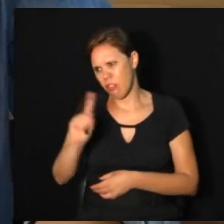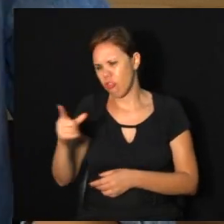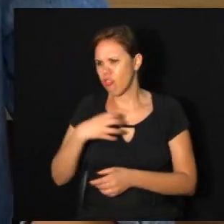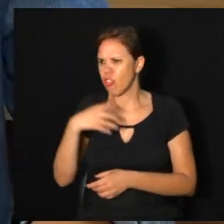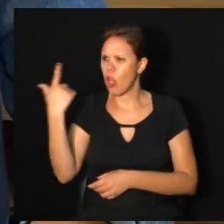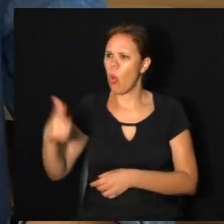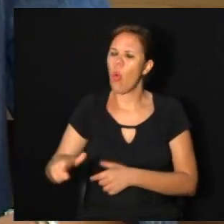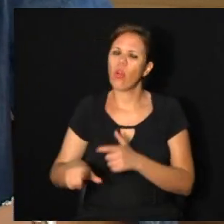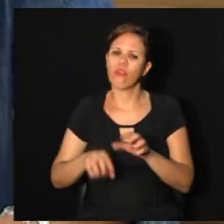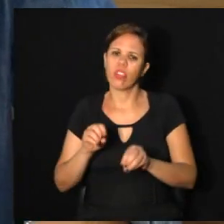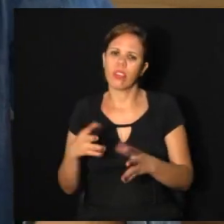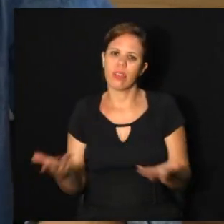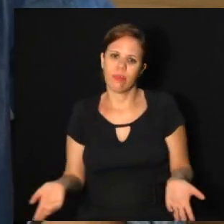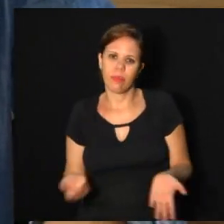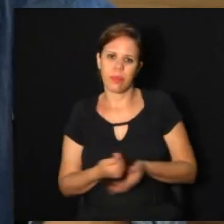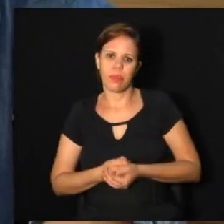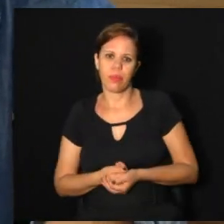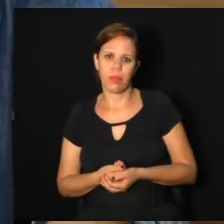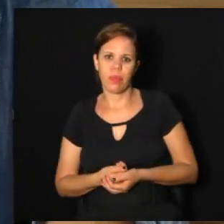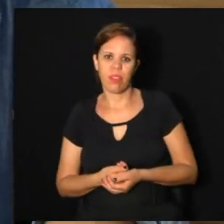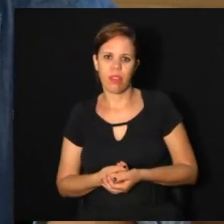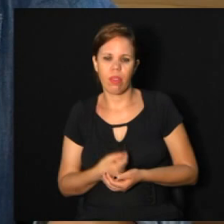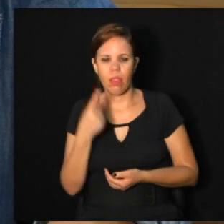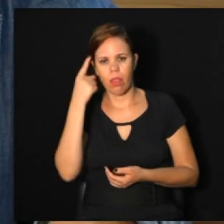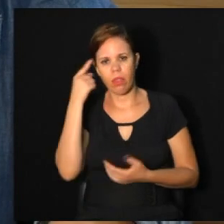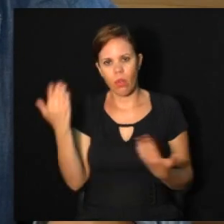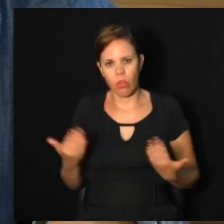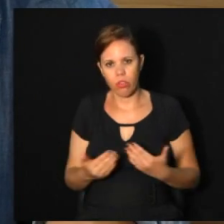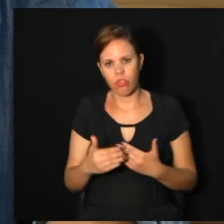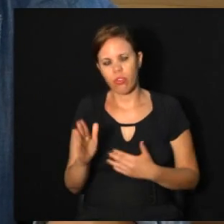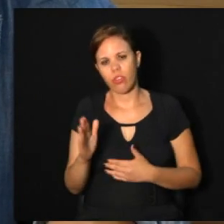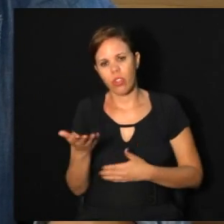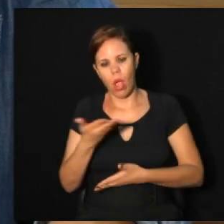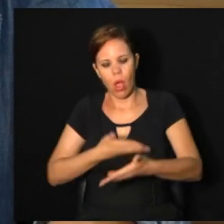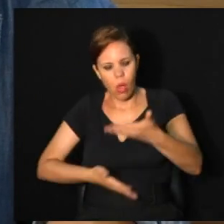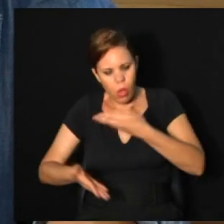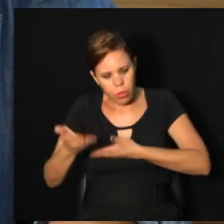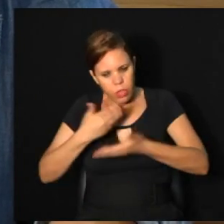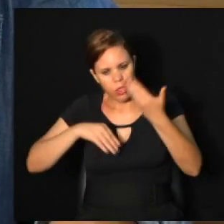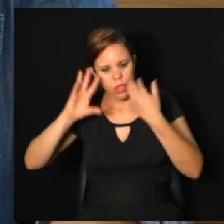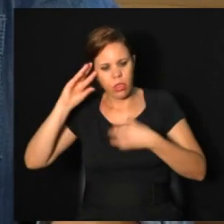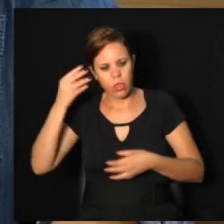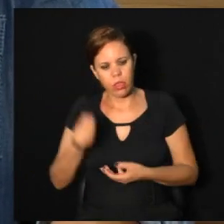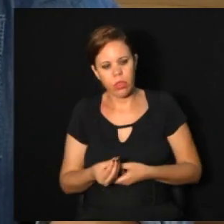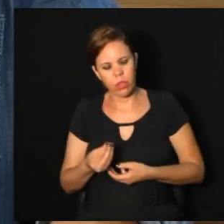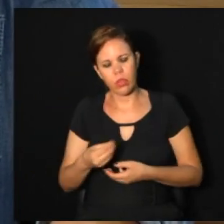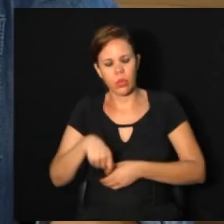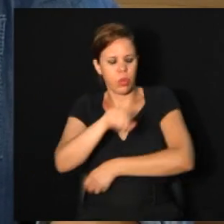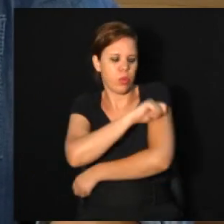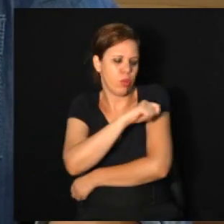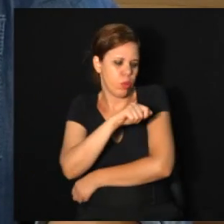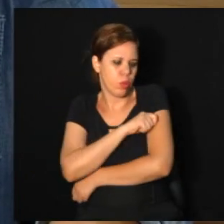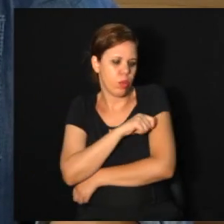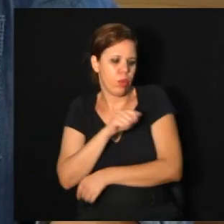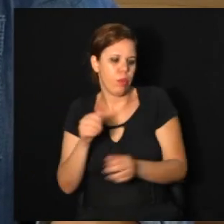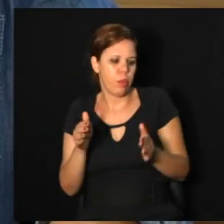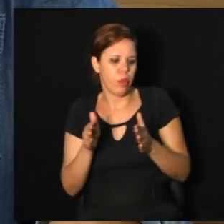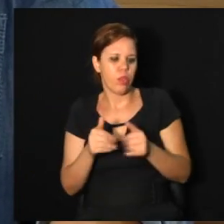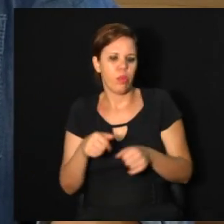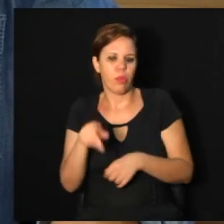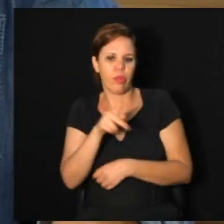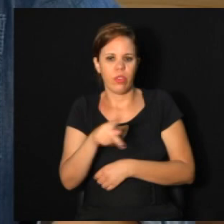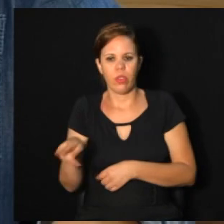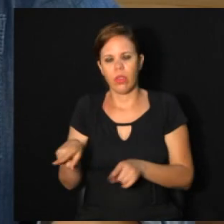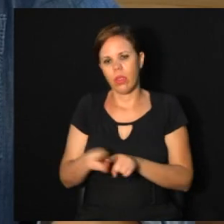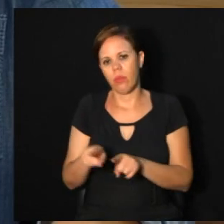forma de ensinar, não. E então a ideia hoje em dia em sala de aula é compartilhar, tanto o aluno trazer algo para o professor e o professor compartilhar com